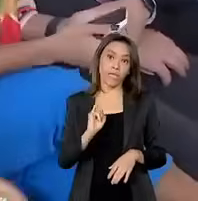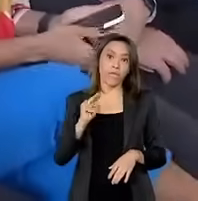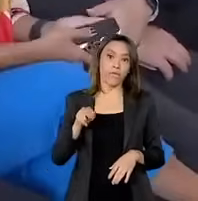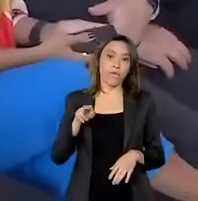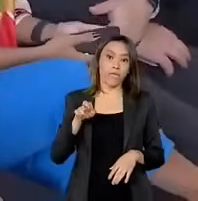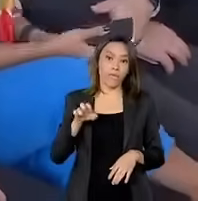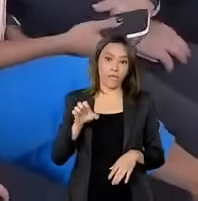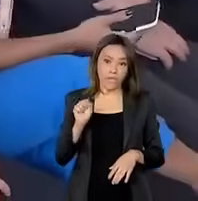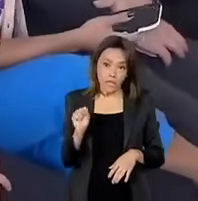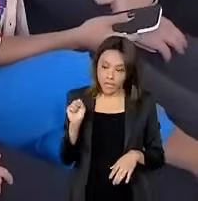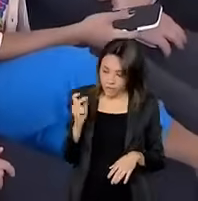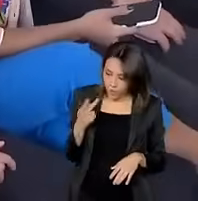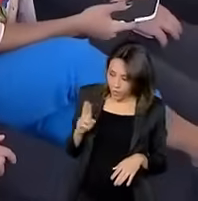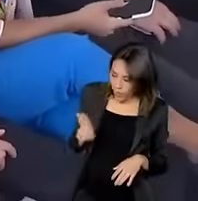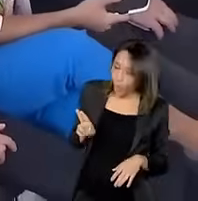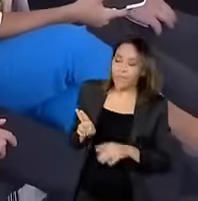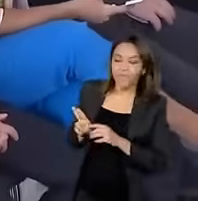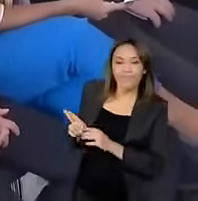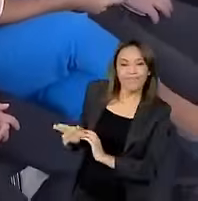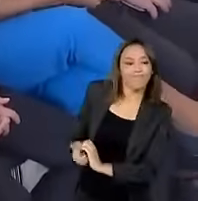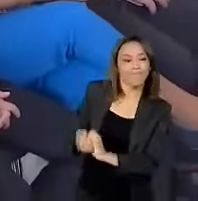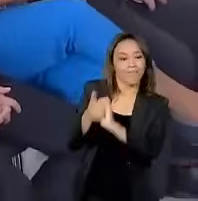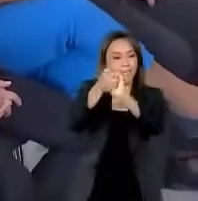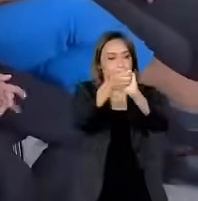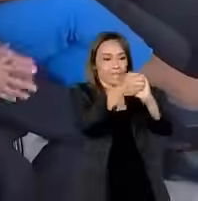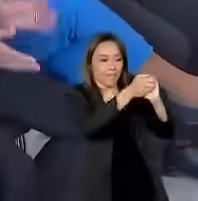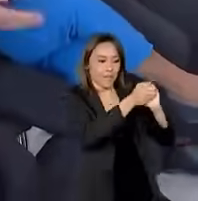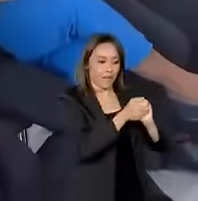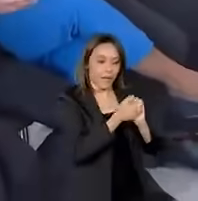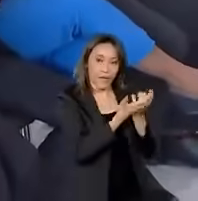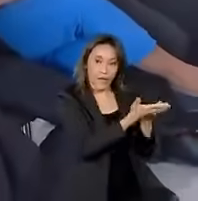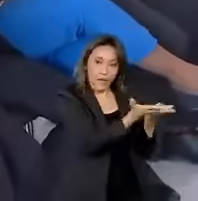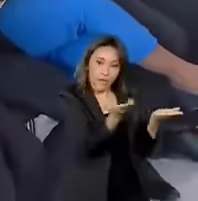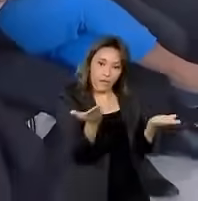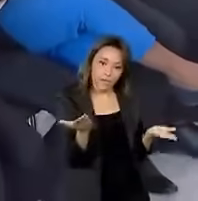uma saudação especial a todos os colegas que fazem parte da Caixa Econômica Federal.